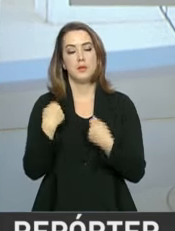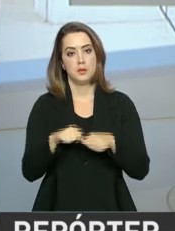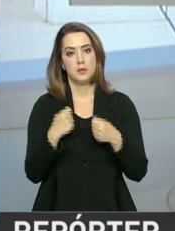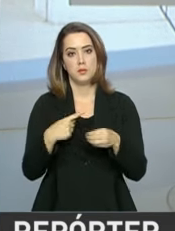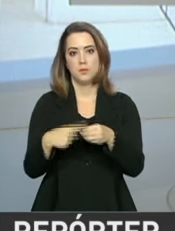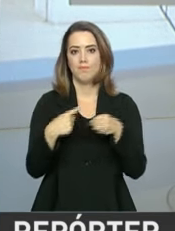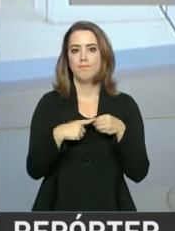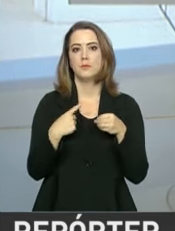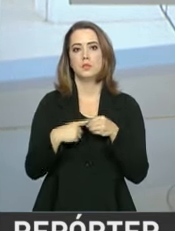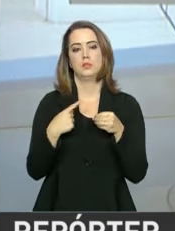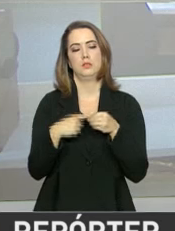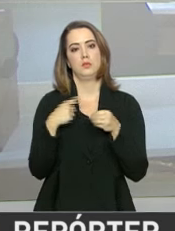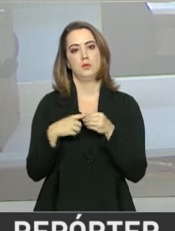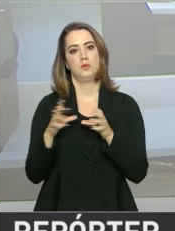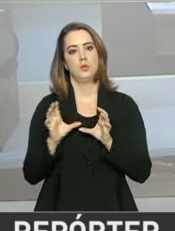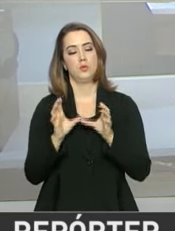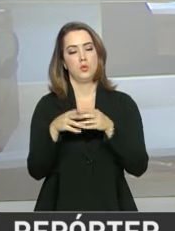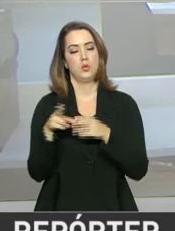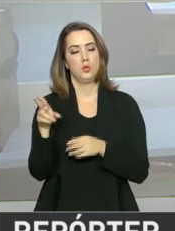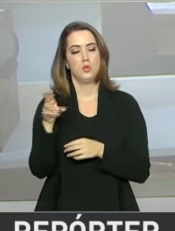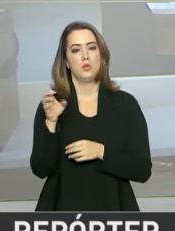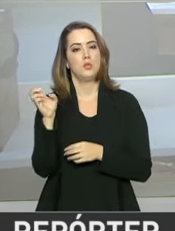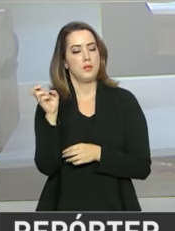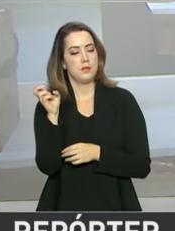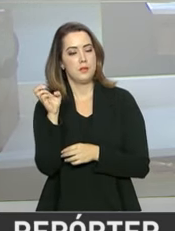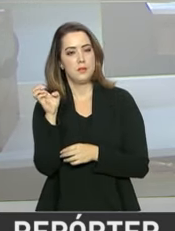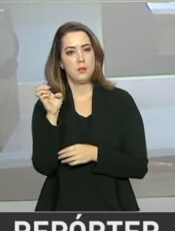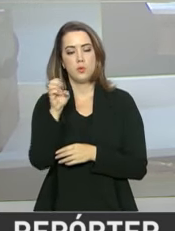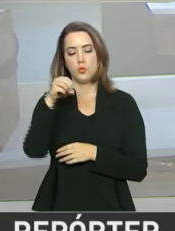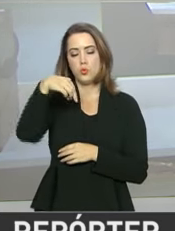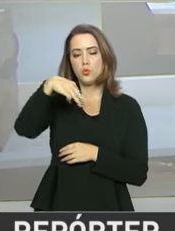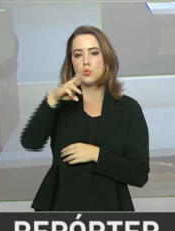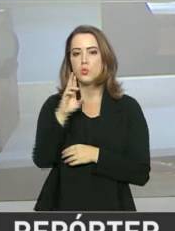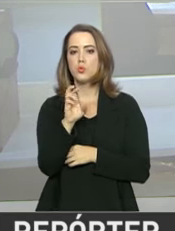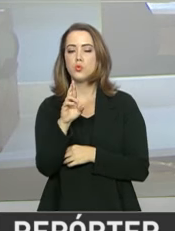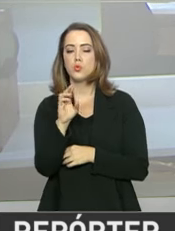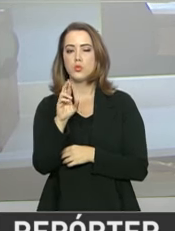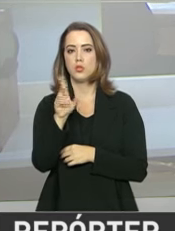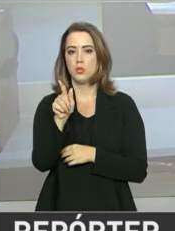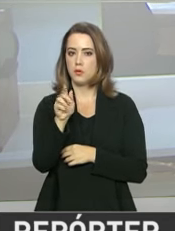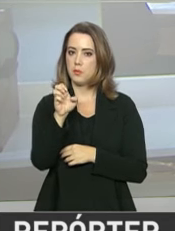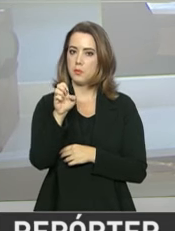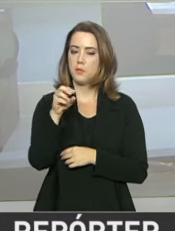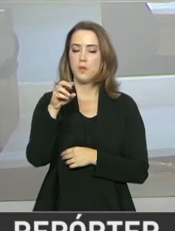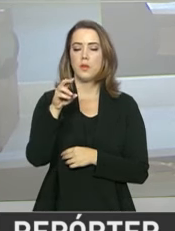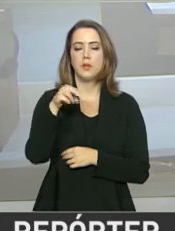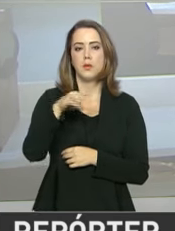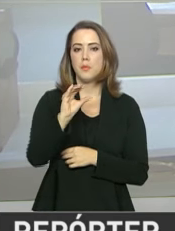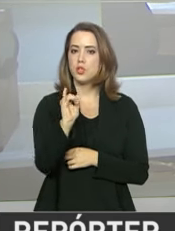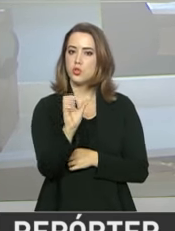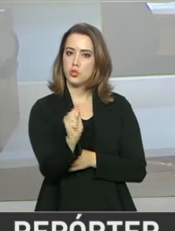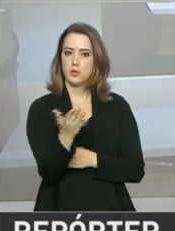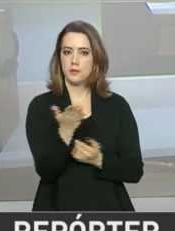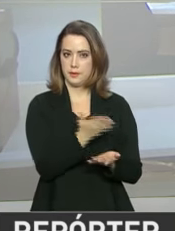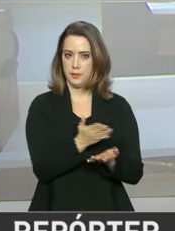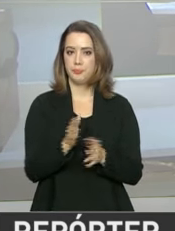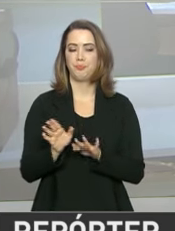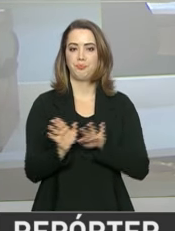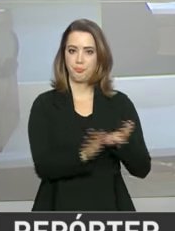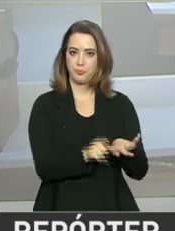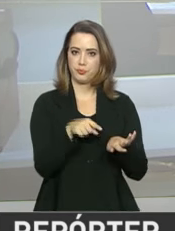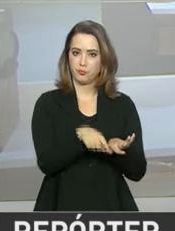a situação de emergência o número de empregadas domésticas com FGTS aumentou mais de